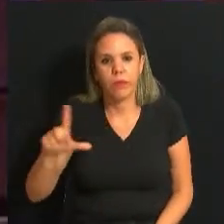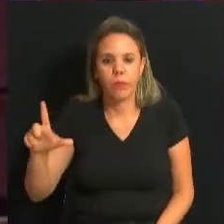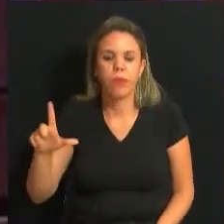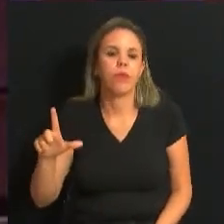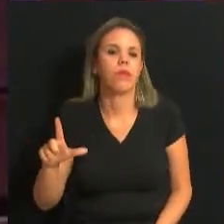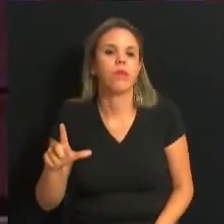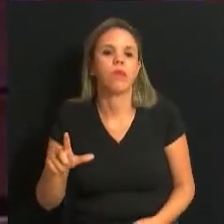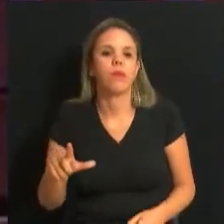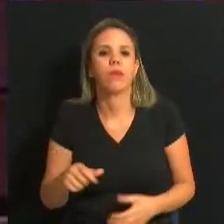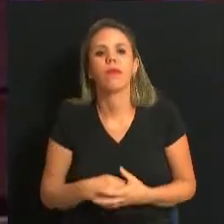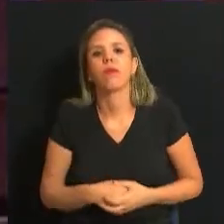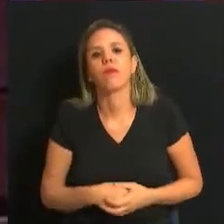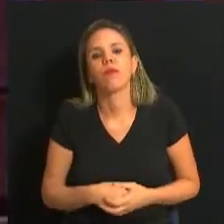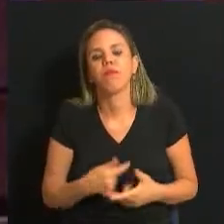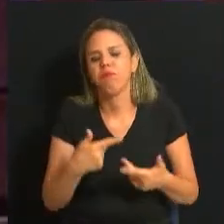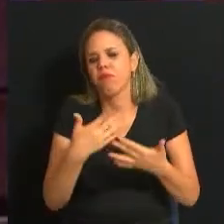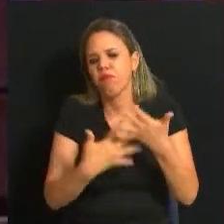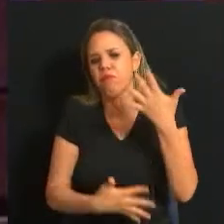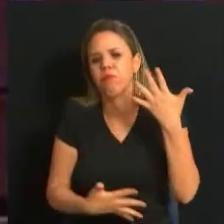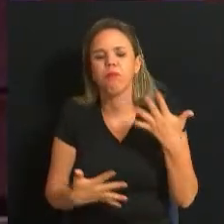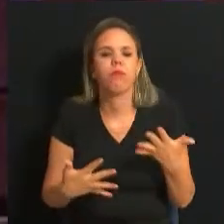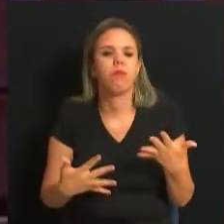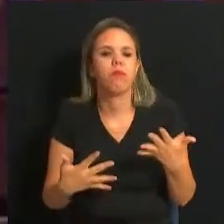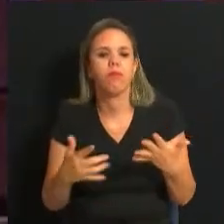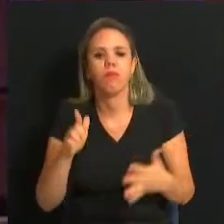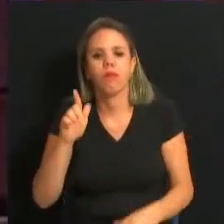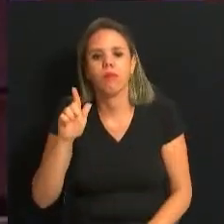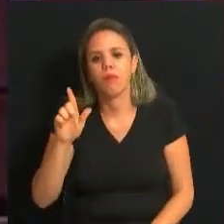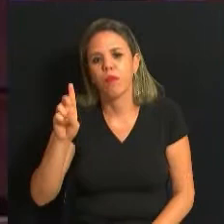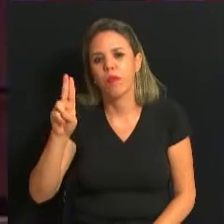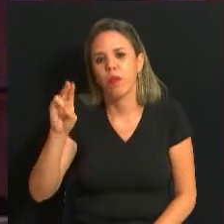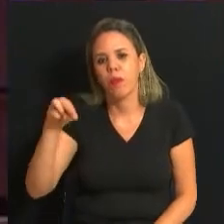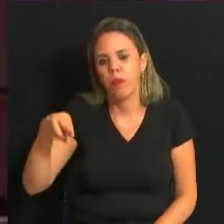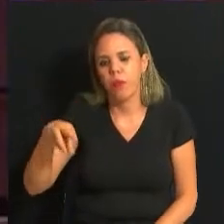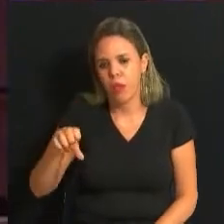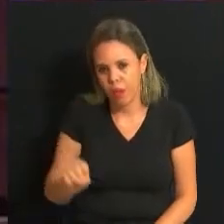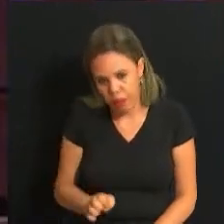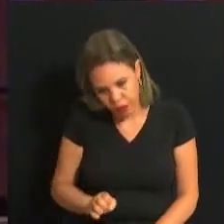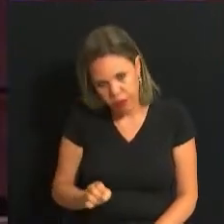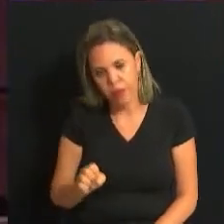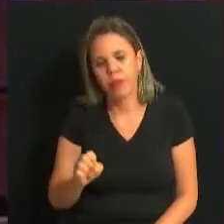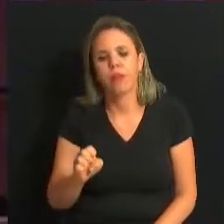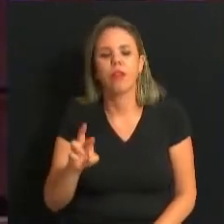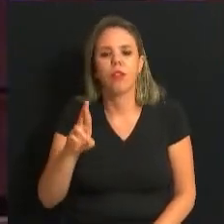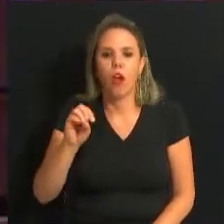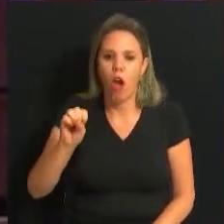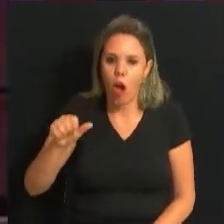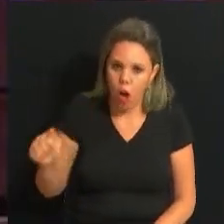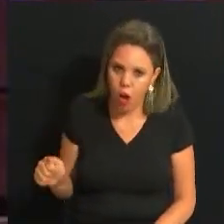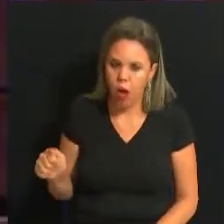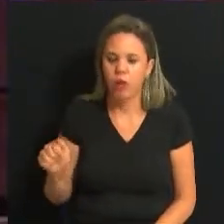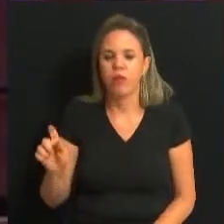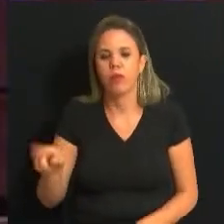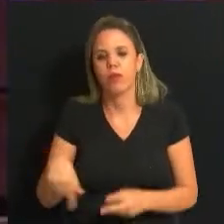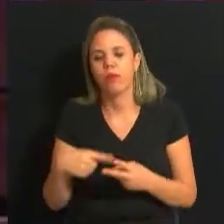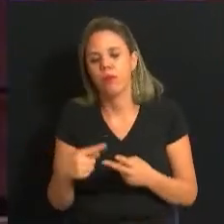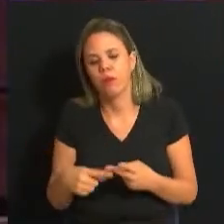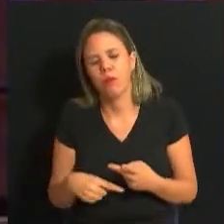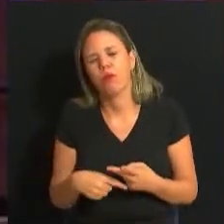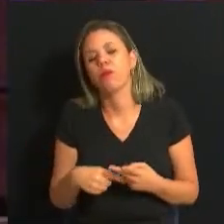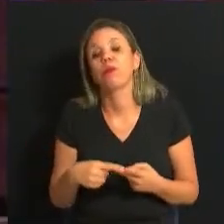Drummond de Andrade, e veio Guimarães Rosa, enfim, foi um estopim para a